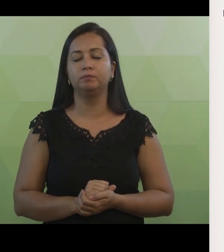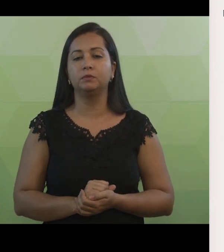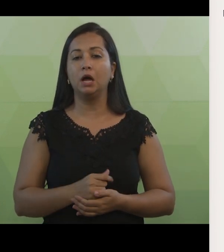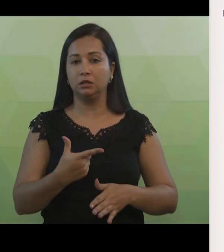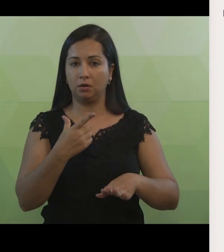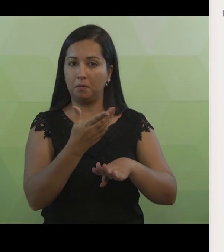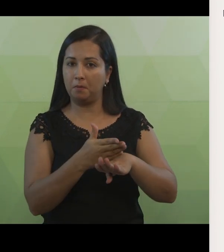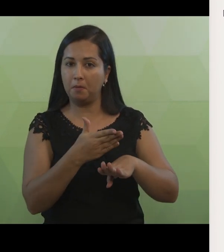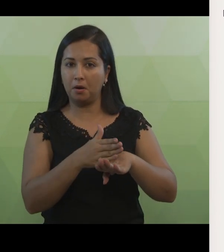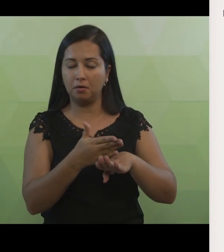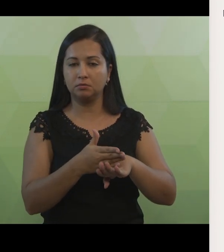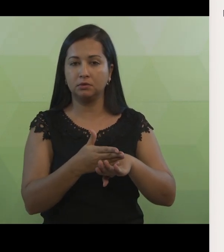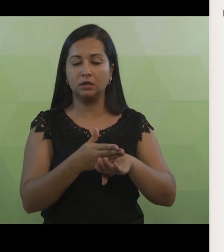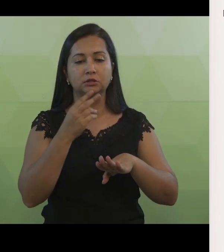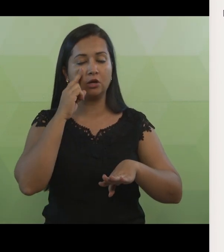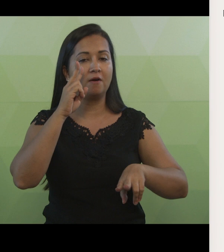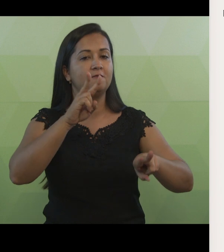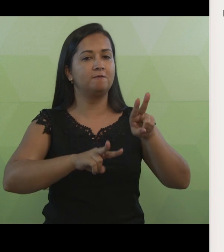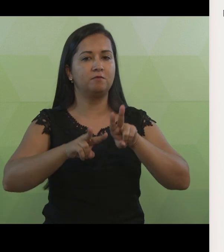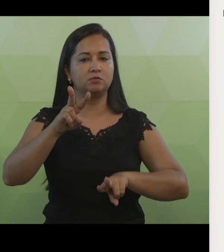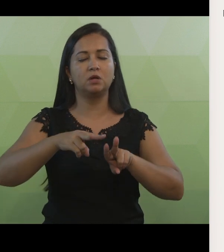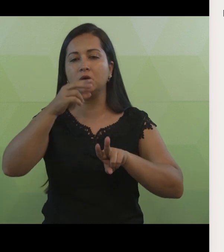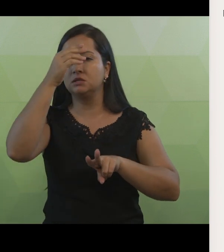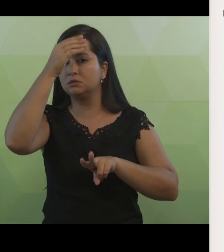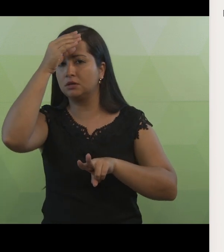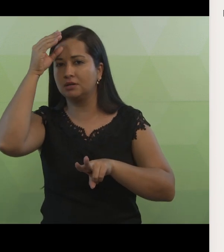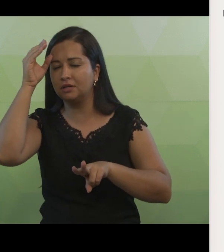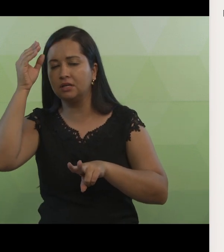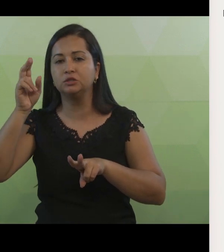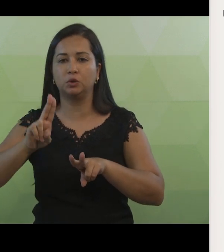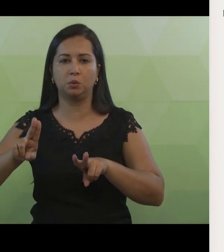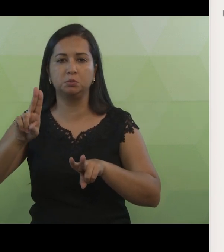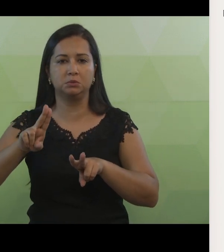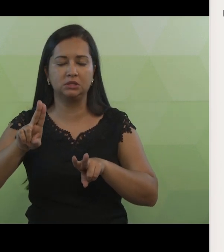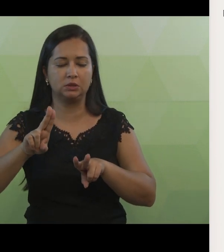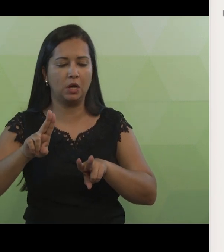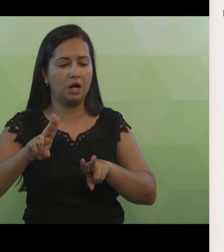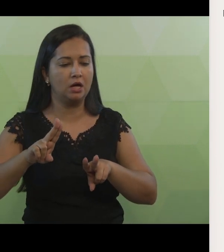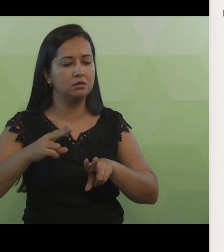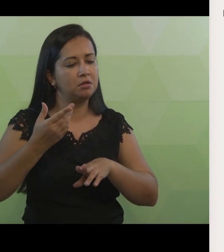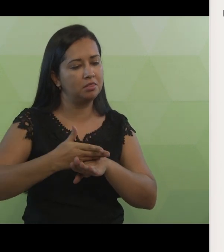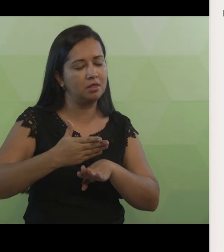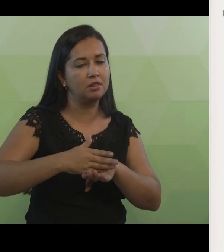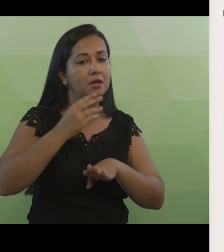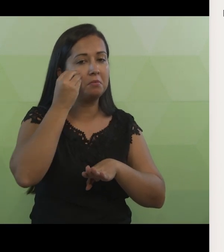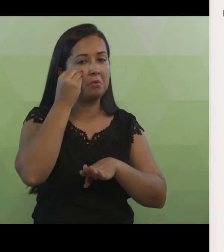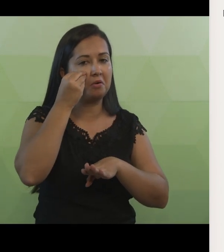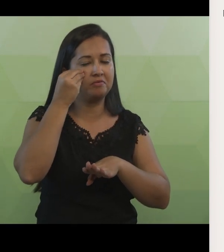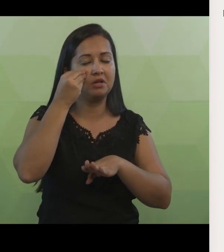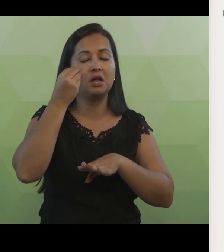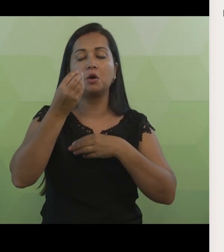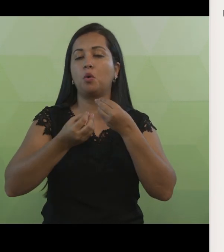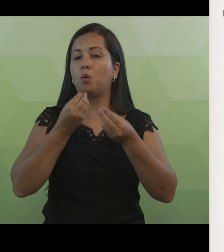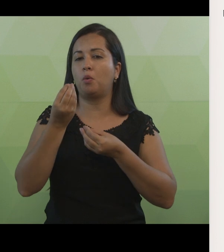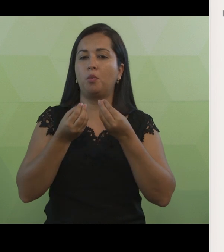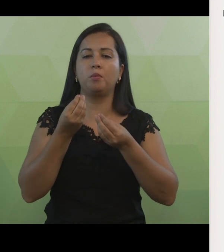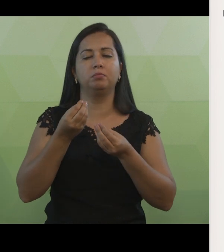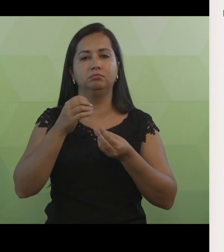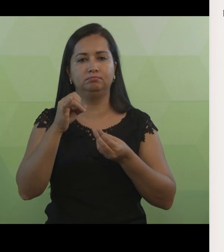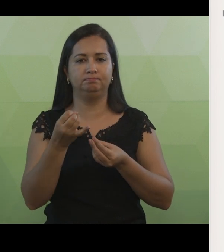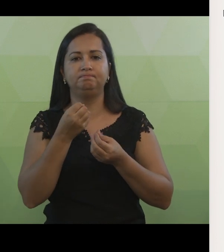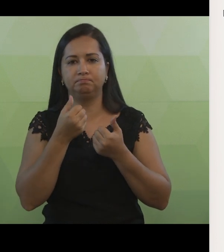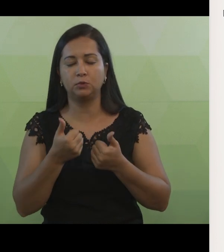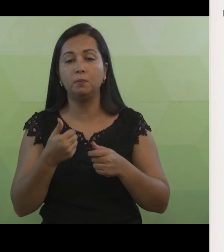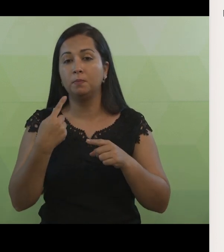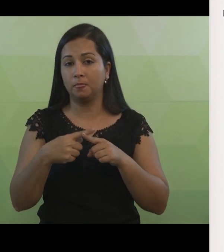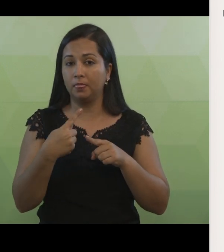protótipo, esse será avaliado por um usuário ou grupo de usuários, e não pelo desenvolvedor. Isto porque o desenvolvedor pode entrar com